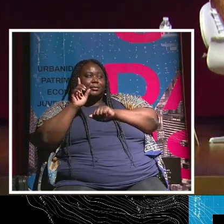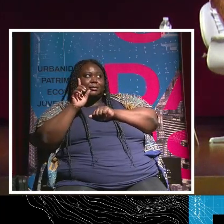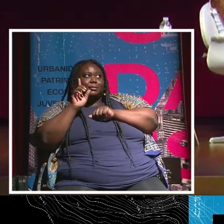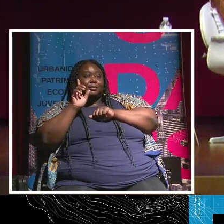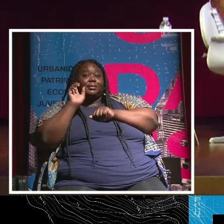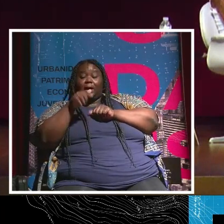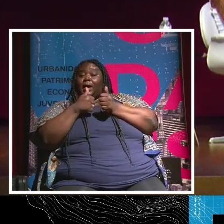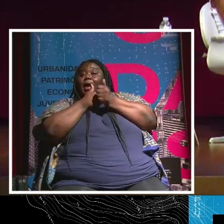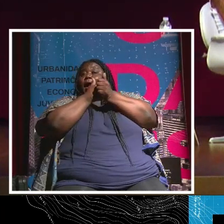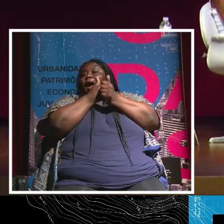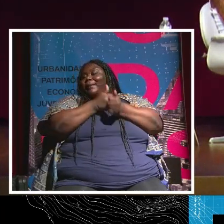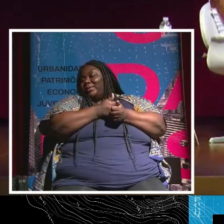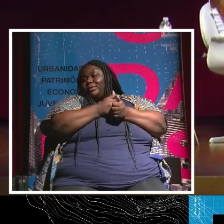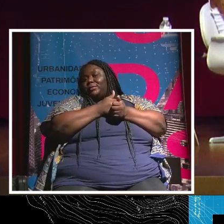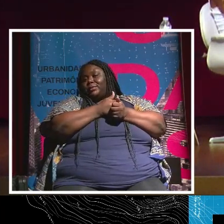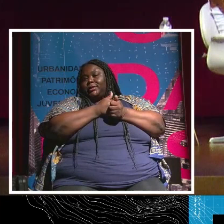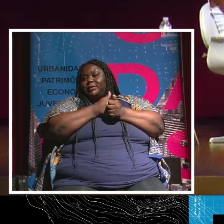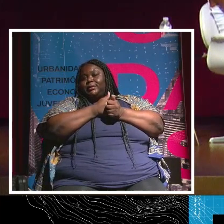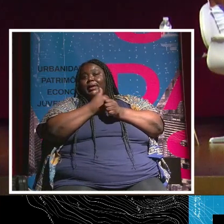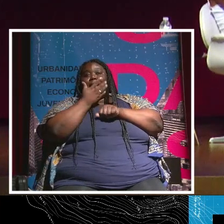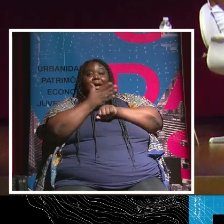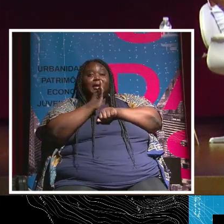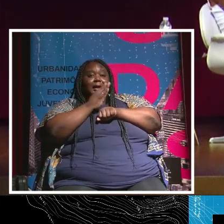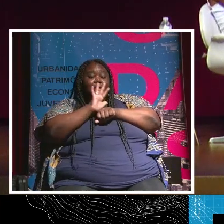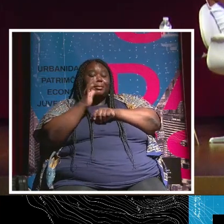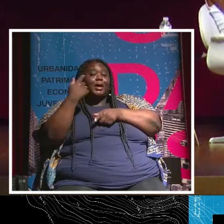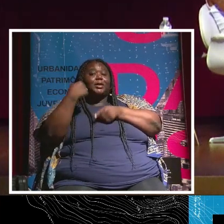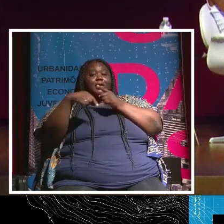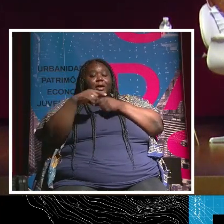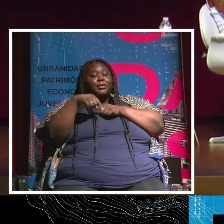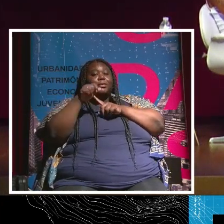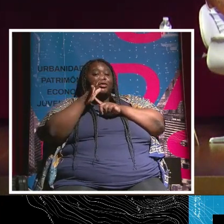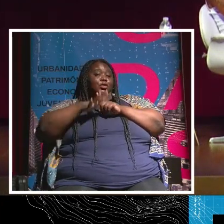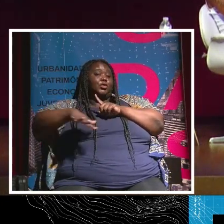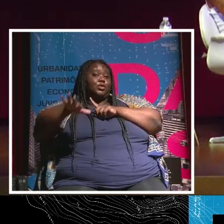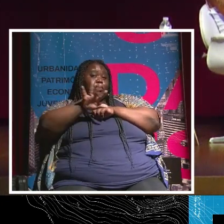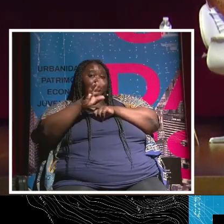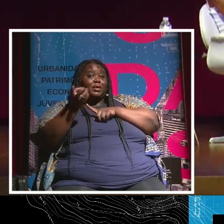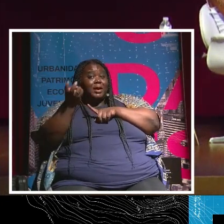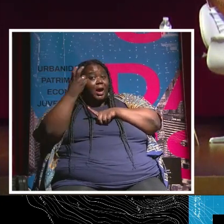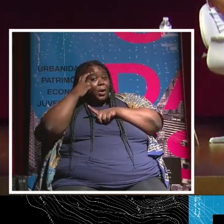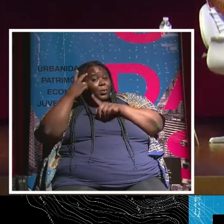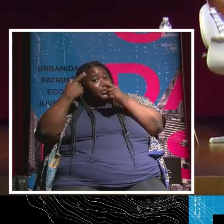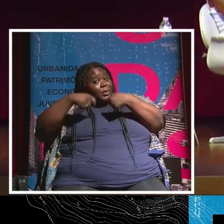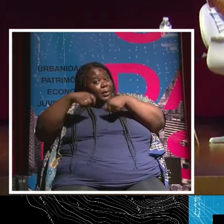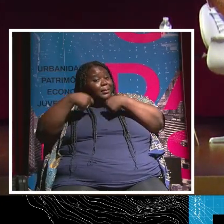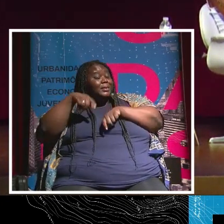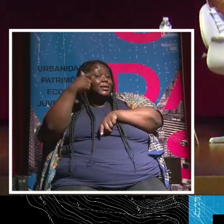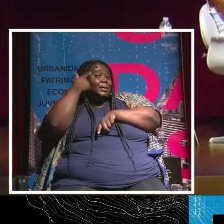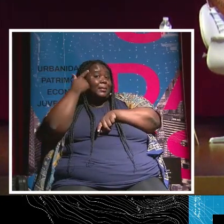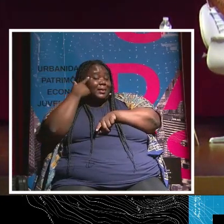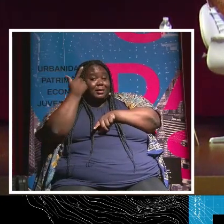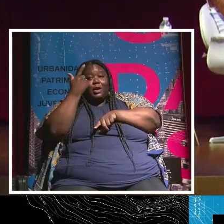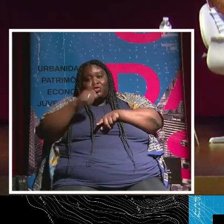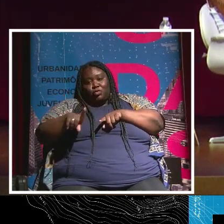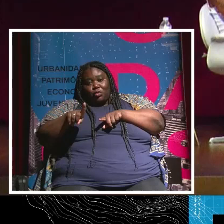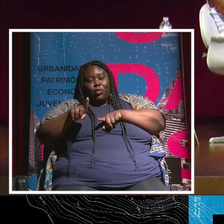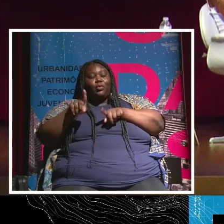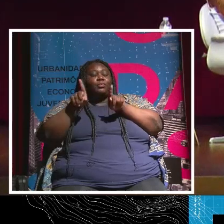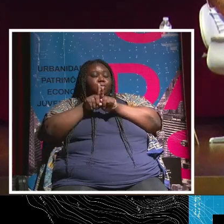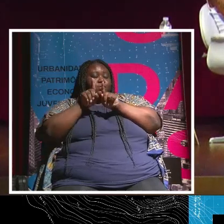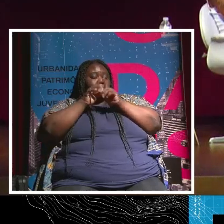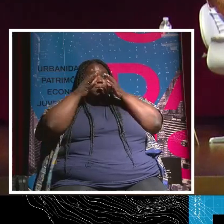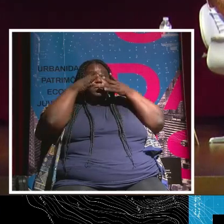se aproximarem das práticas e das políticas cidadãs. A cultura precisa se repensar nesse sentido também,